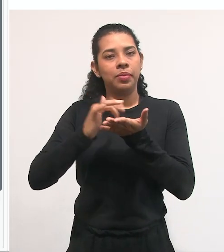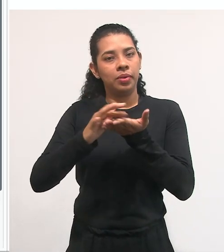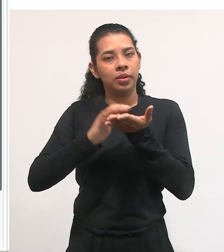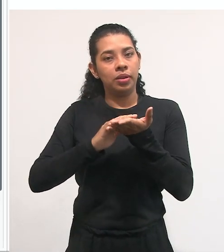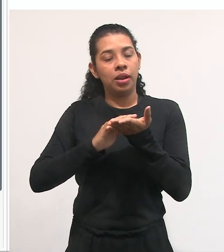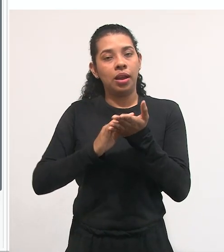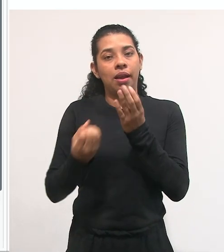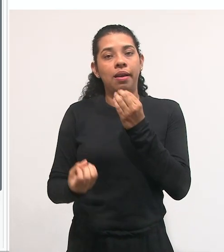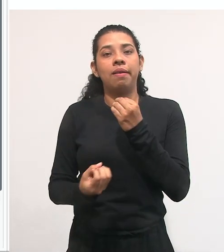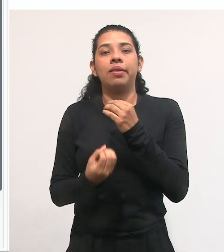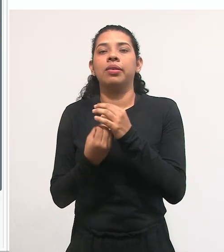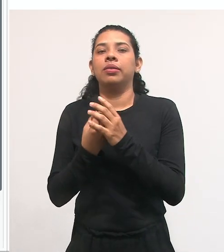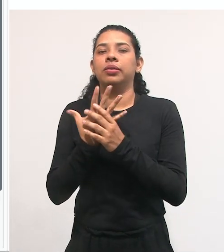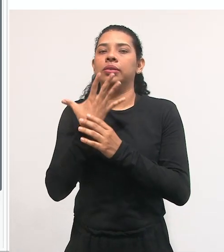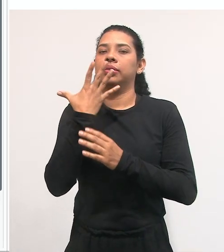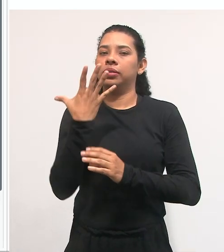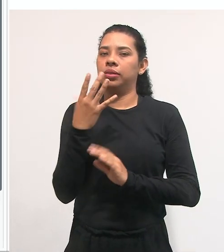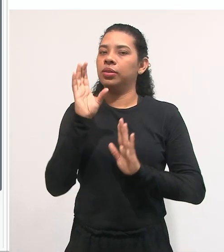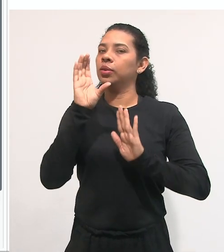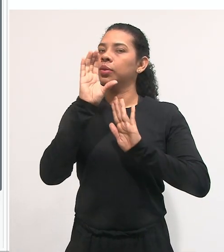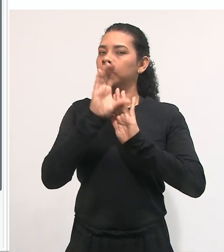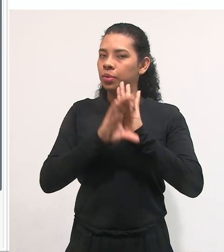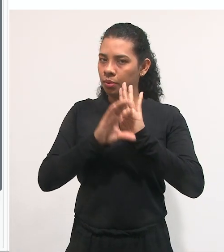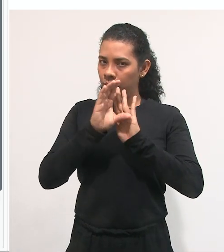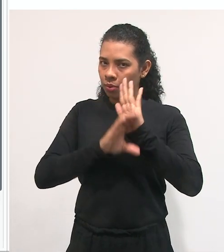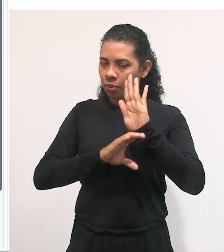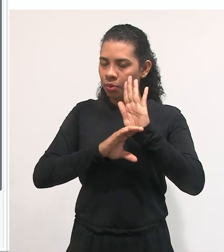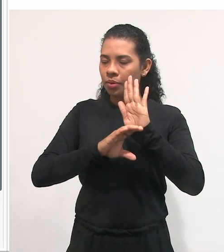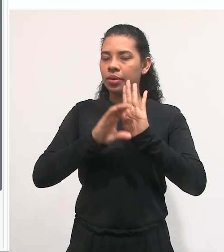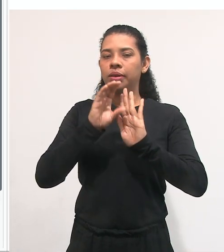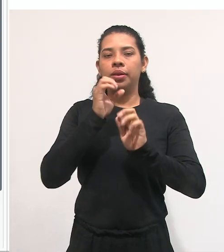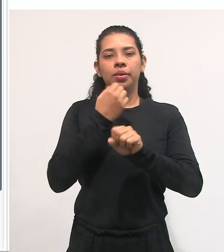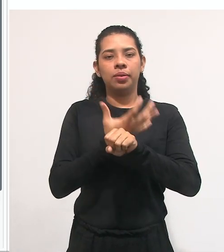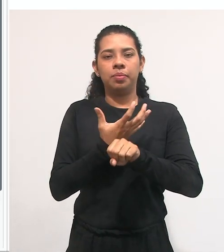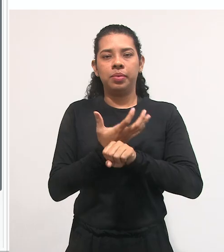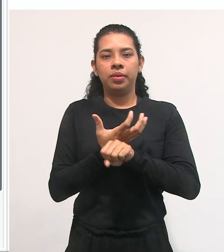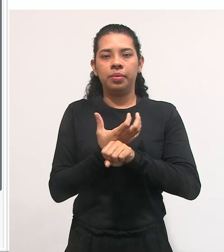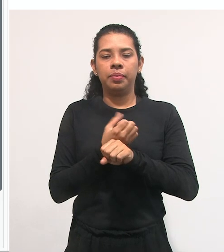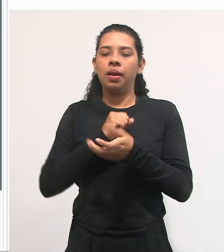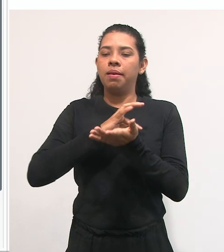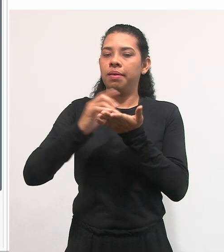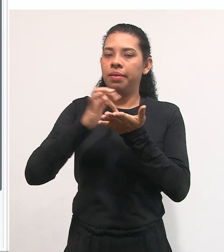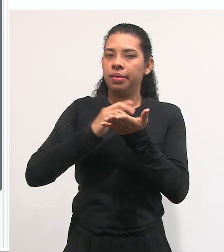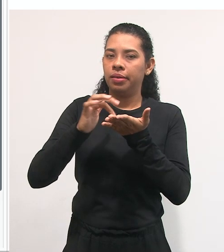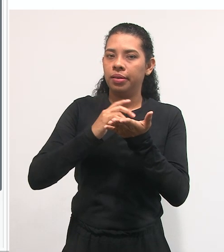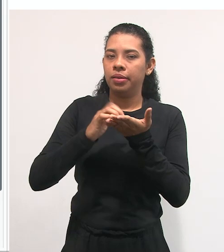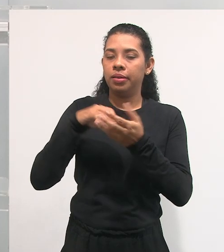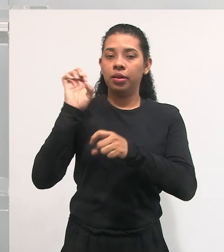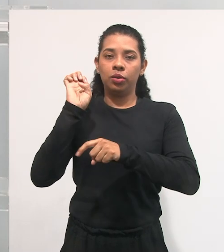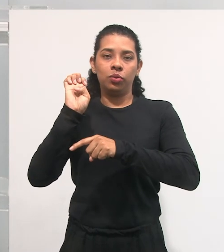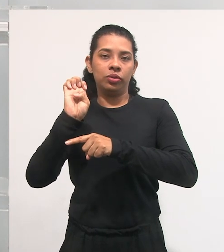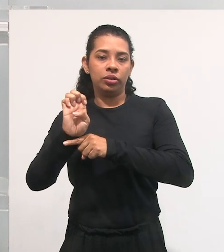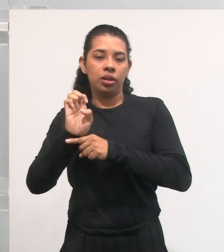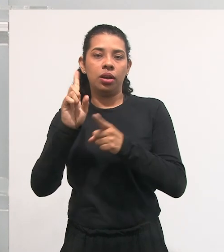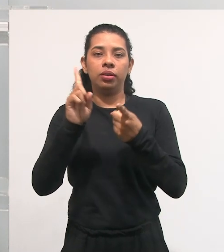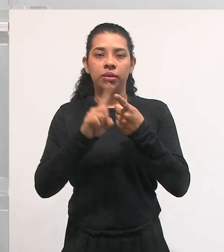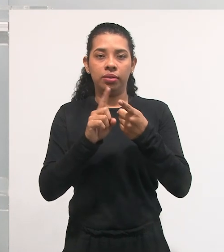da LDB, a partir da BNCC. Então, as secretarias de Estado, as secretarias do município, elas